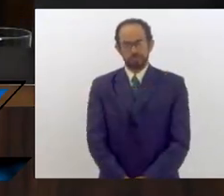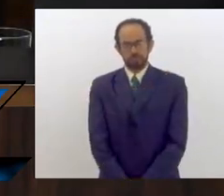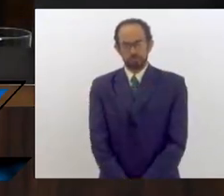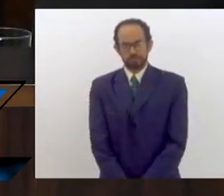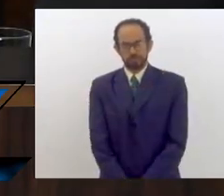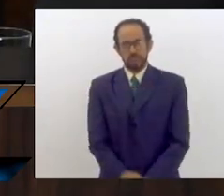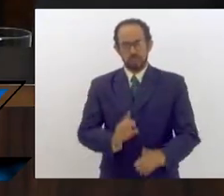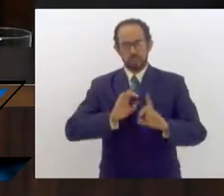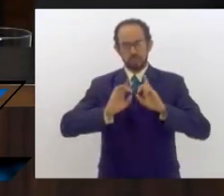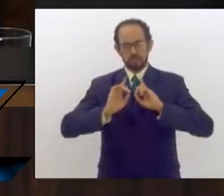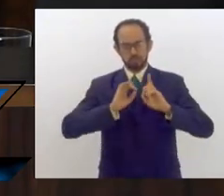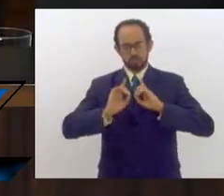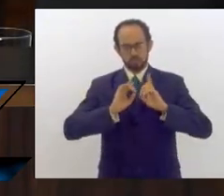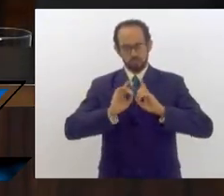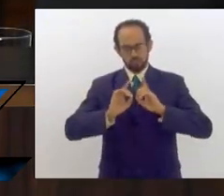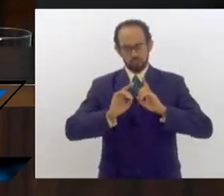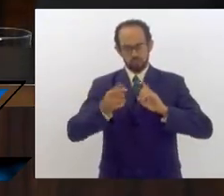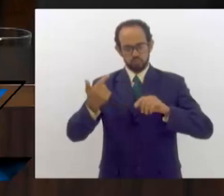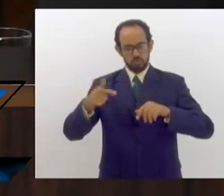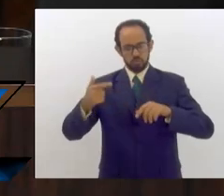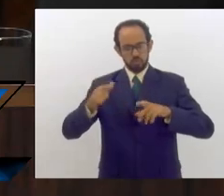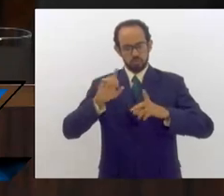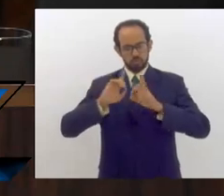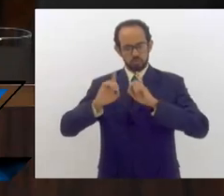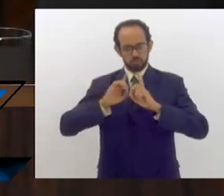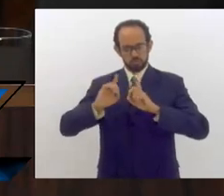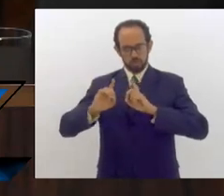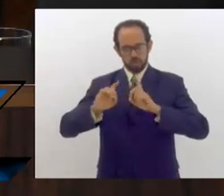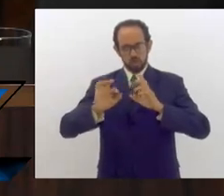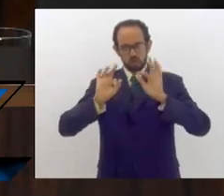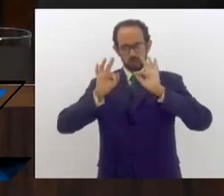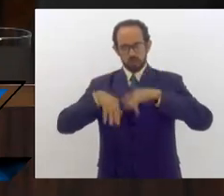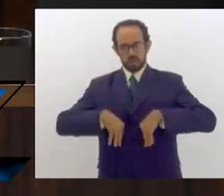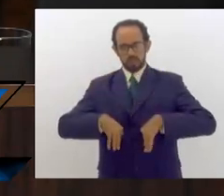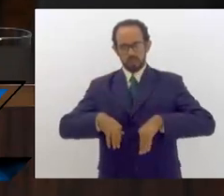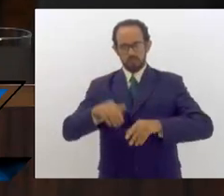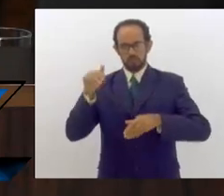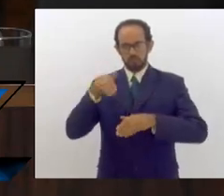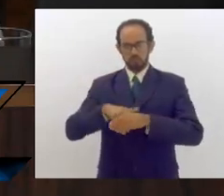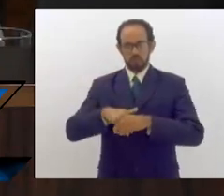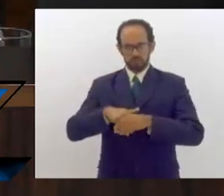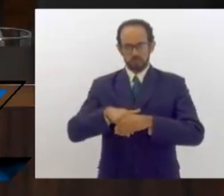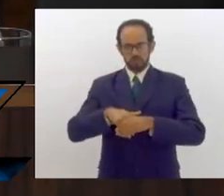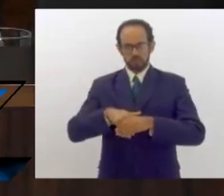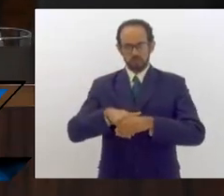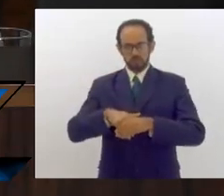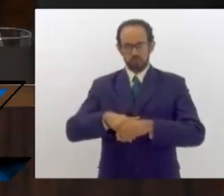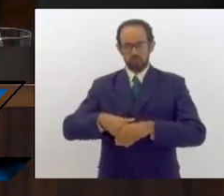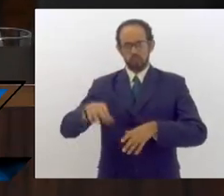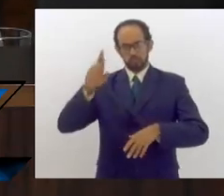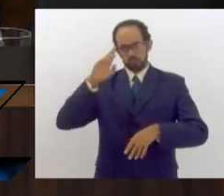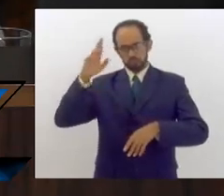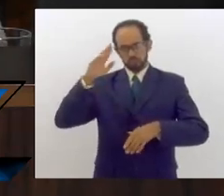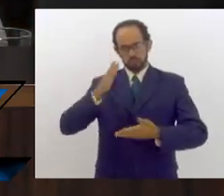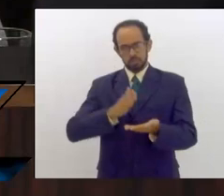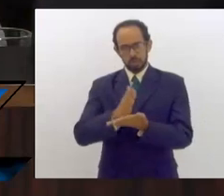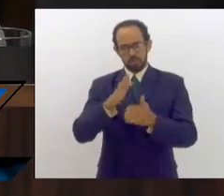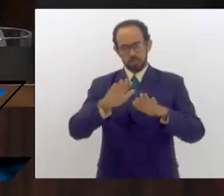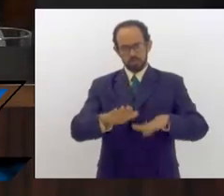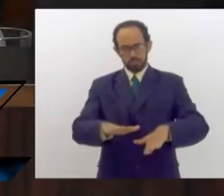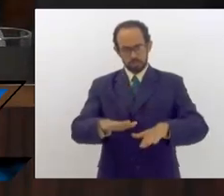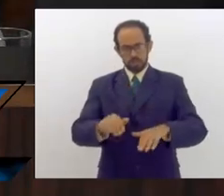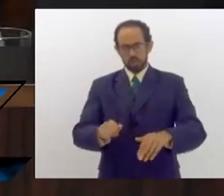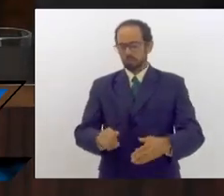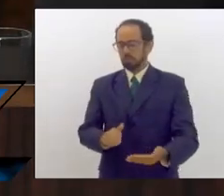em discussão não havendo Quem Queira discutir encerrado a discussão em votação senhores que a própria irmã dias como estão